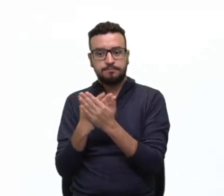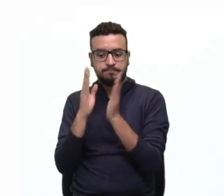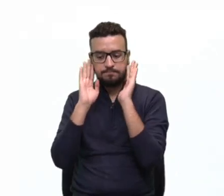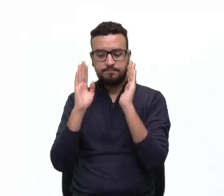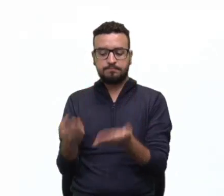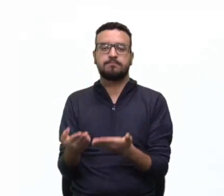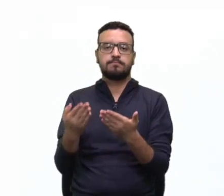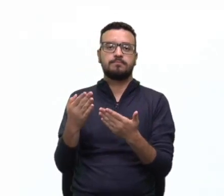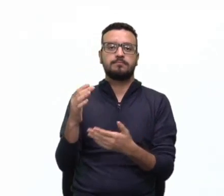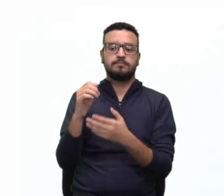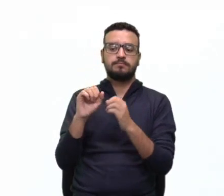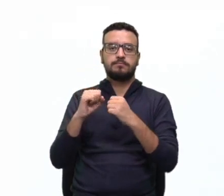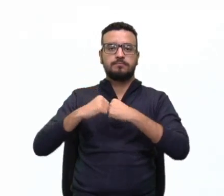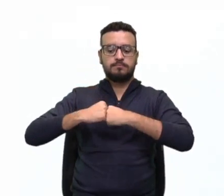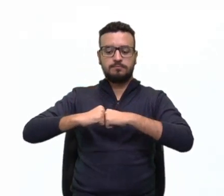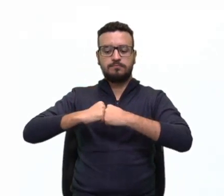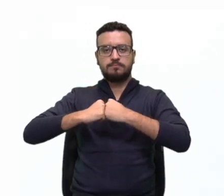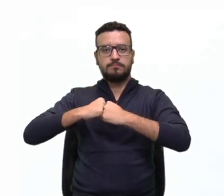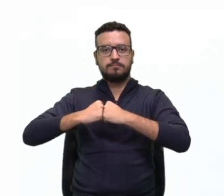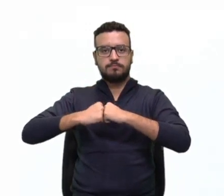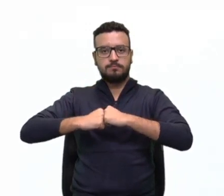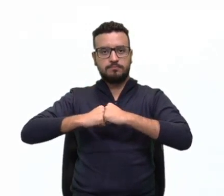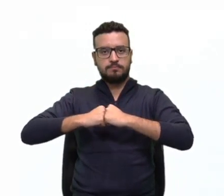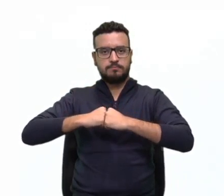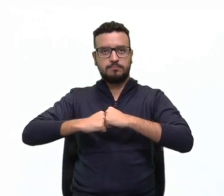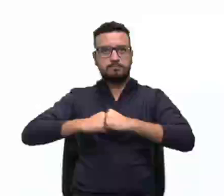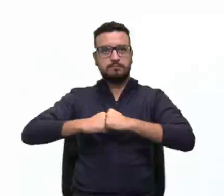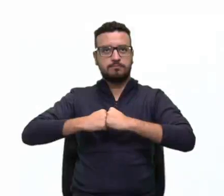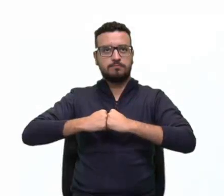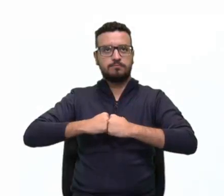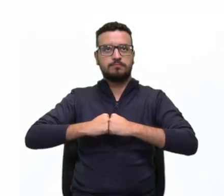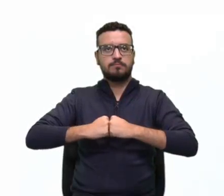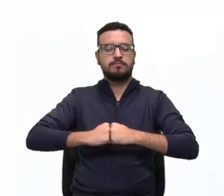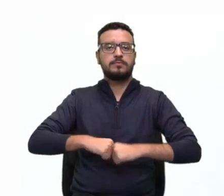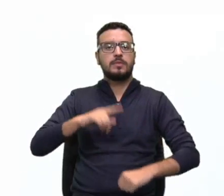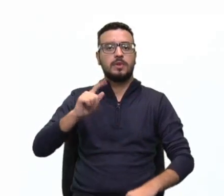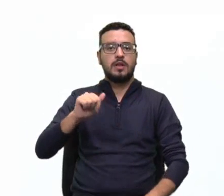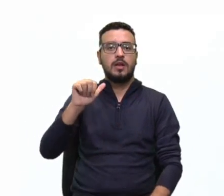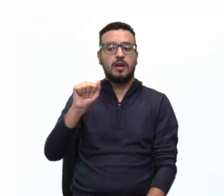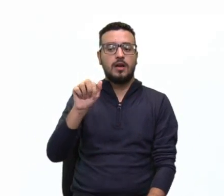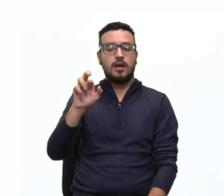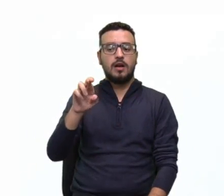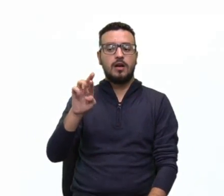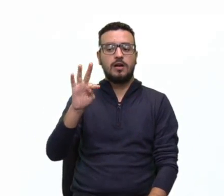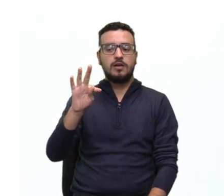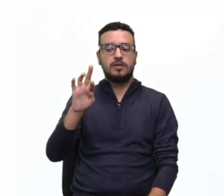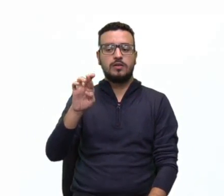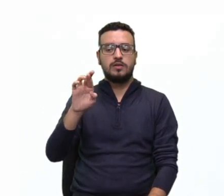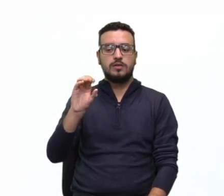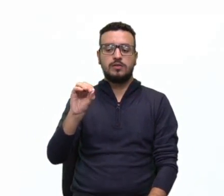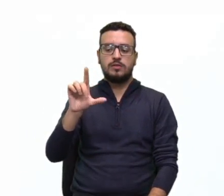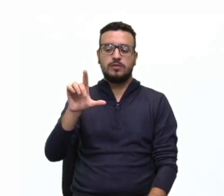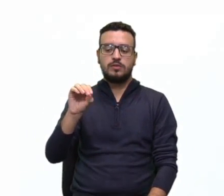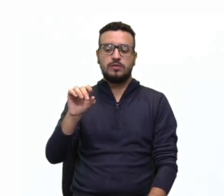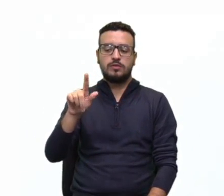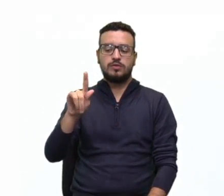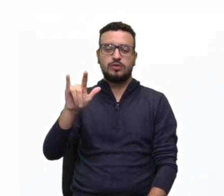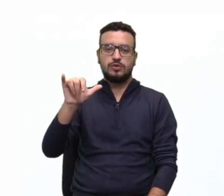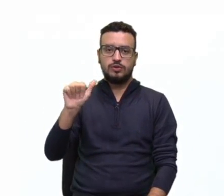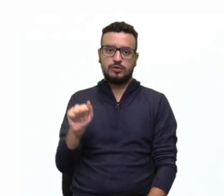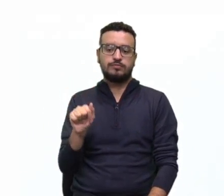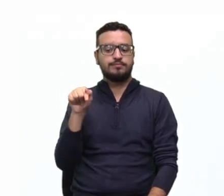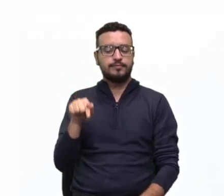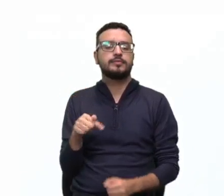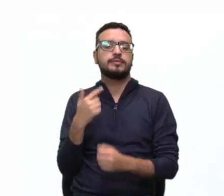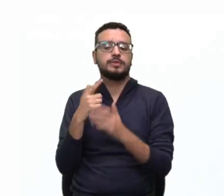a artrologia. Não é a astrologia que eu falei, é a artrologia. É uma